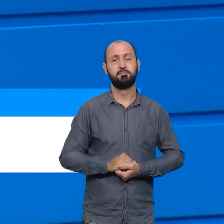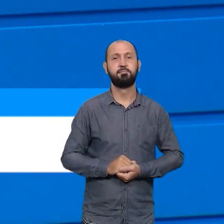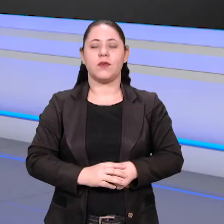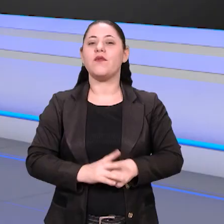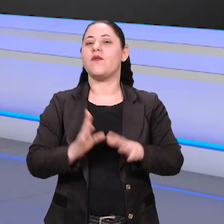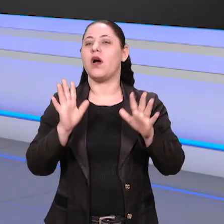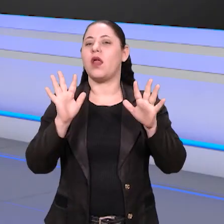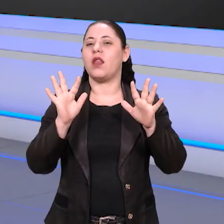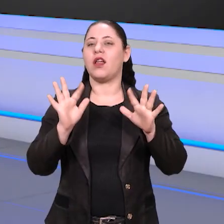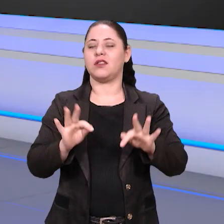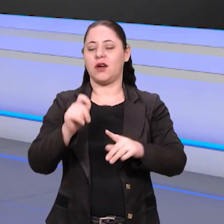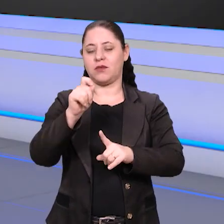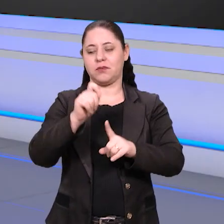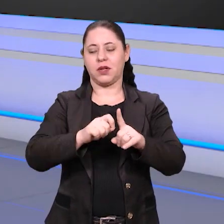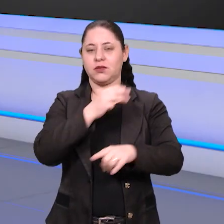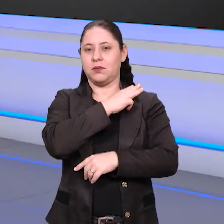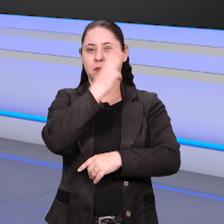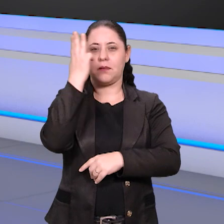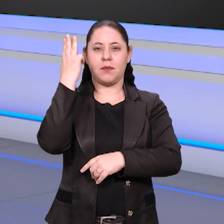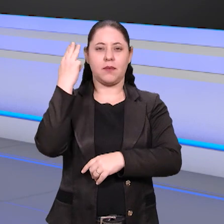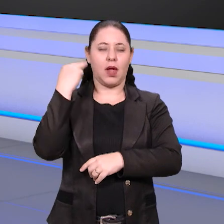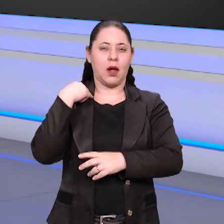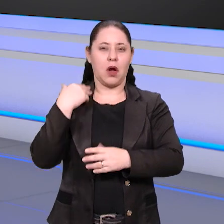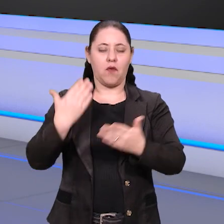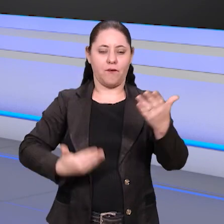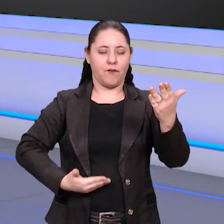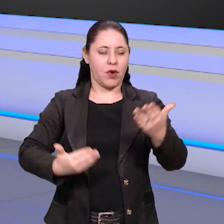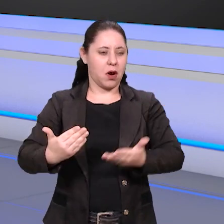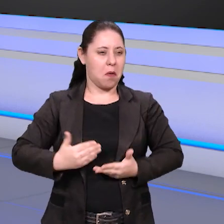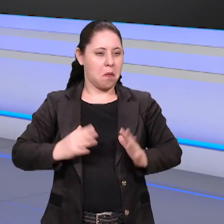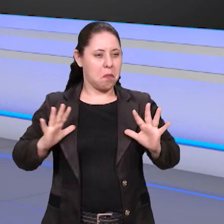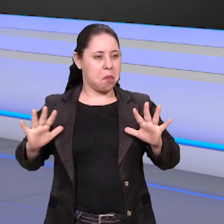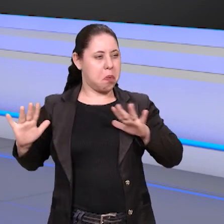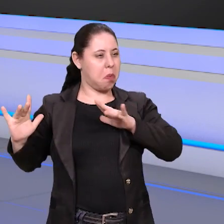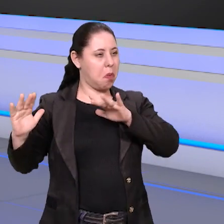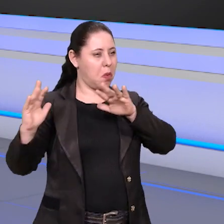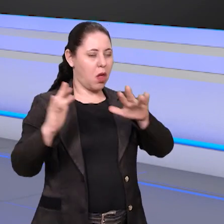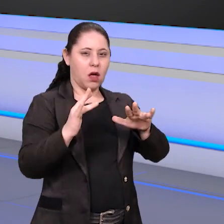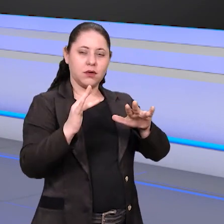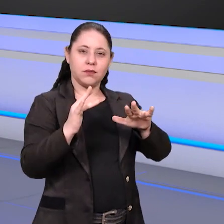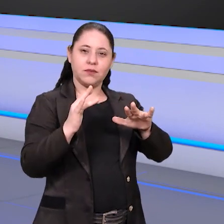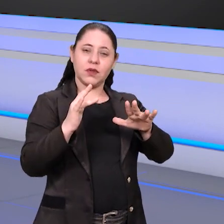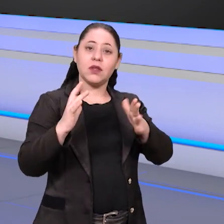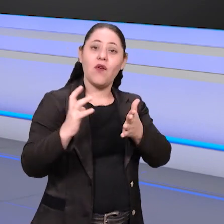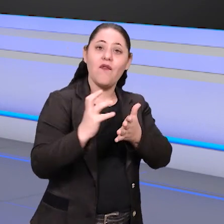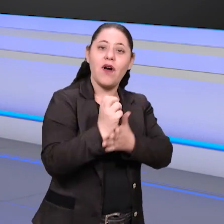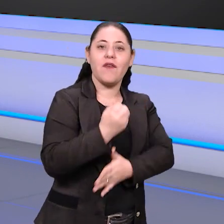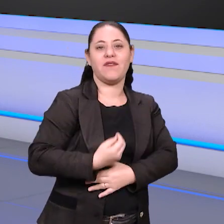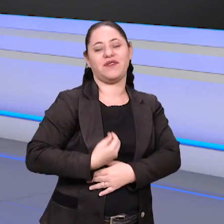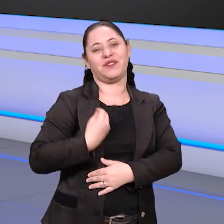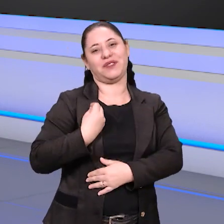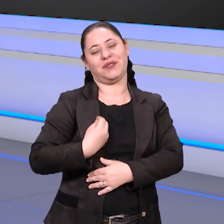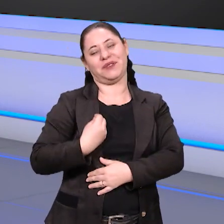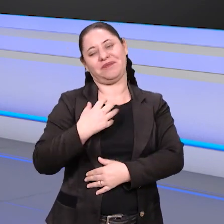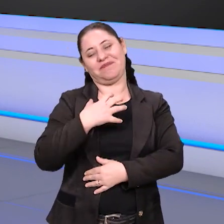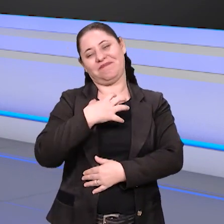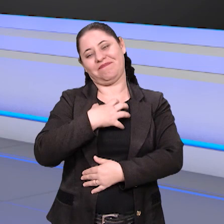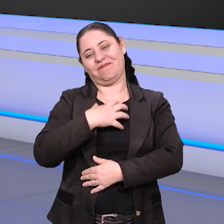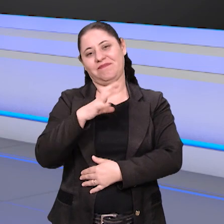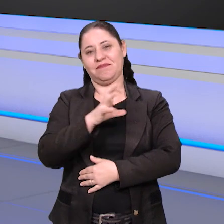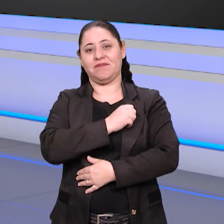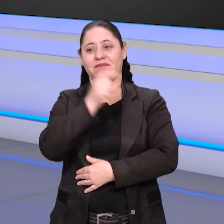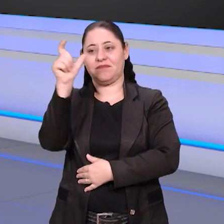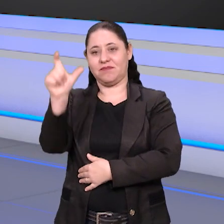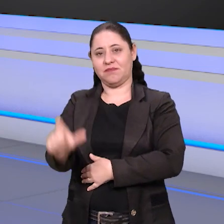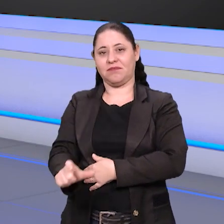para essa casa. Para fechar o mês de maio, centenas de servidores da ALEME se mobilizaram para salvar vidas. Um